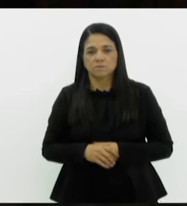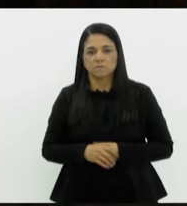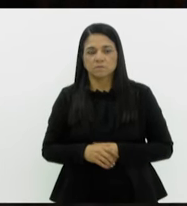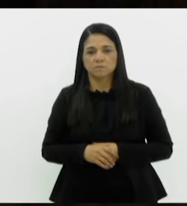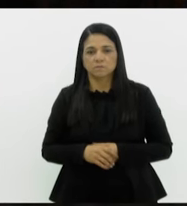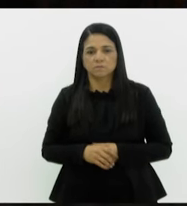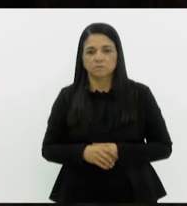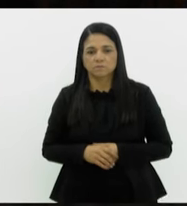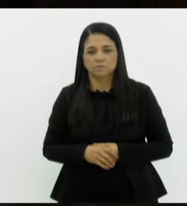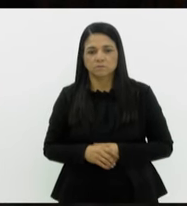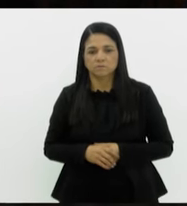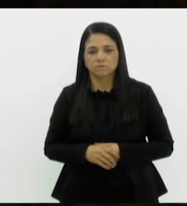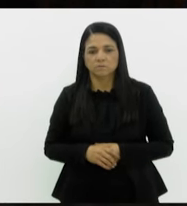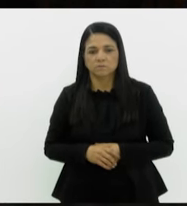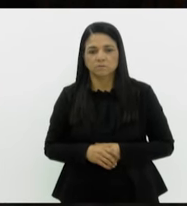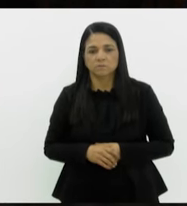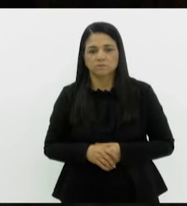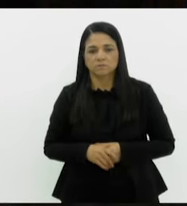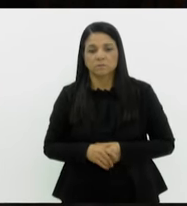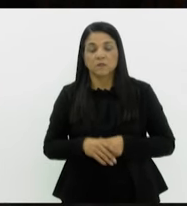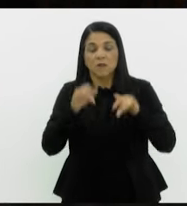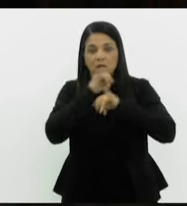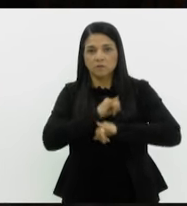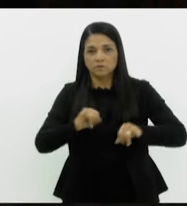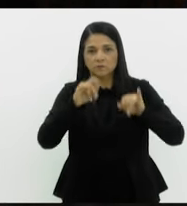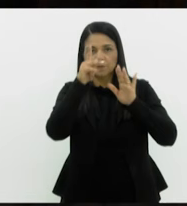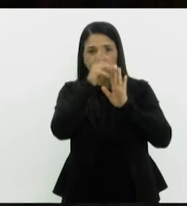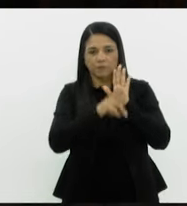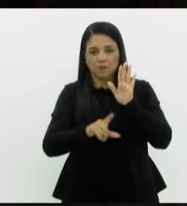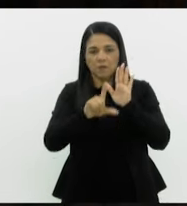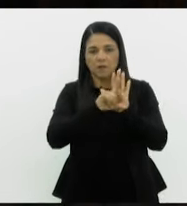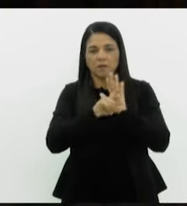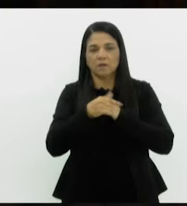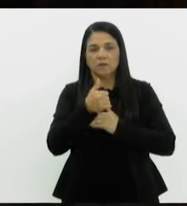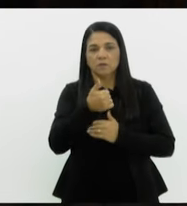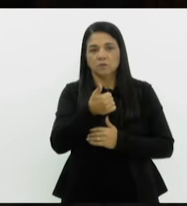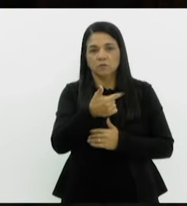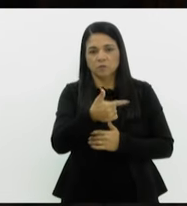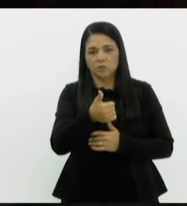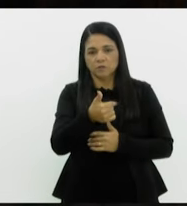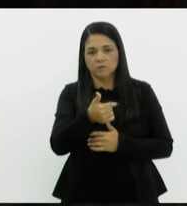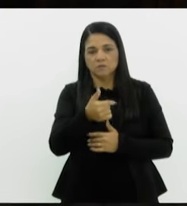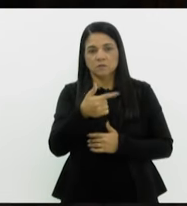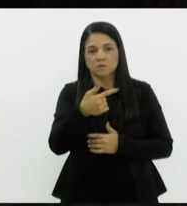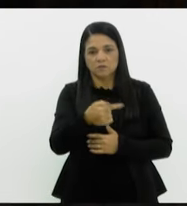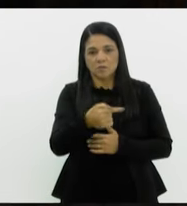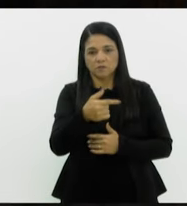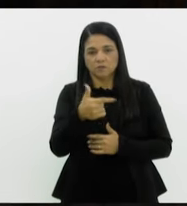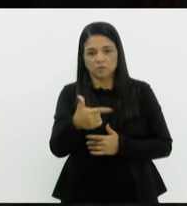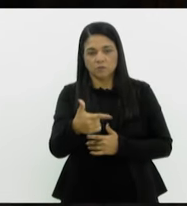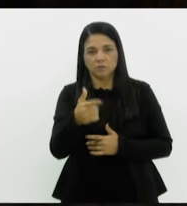É, isso. Anuncio. Projeto de lei número